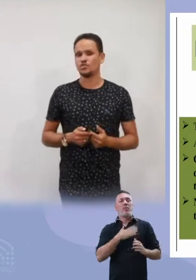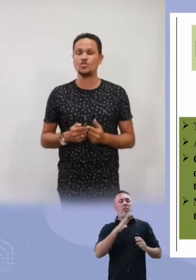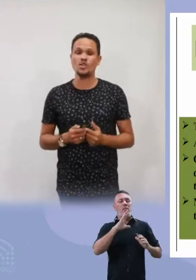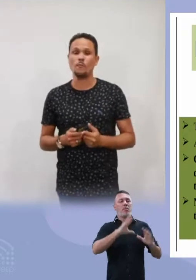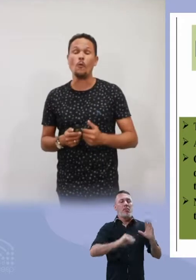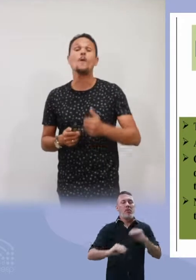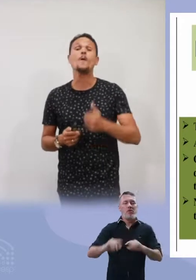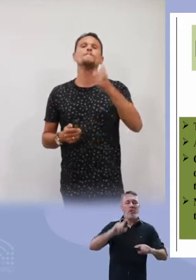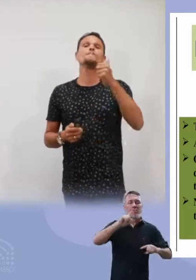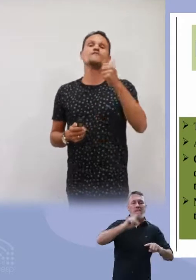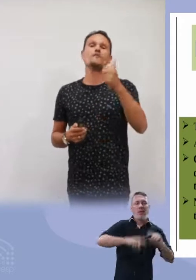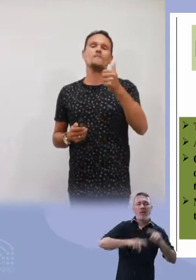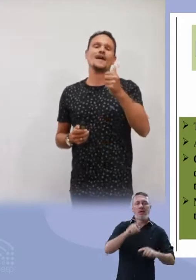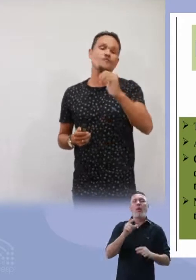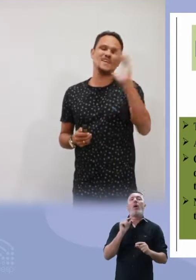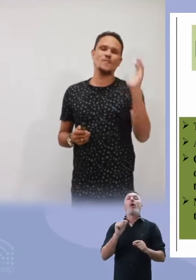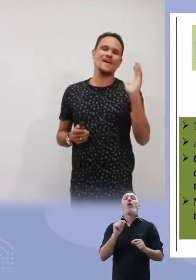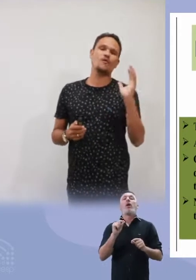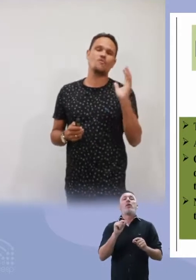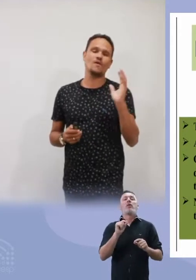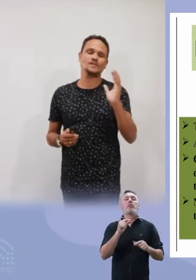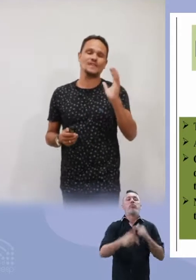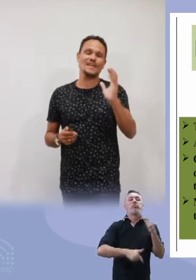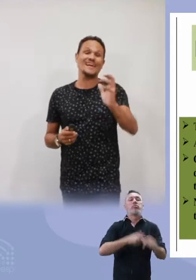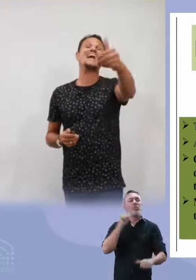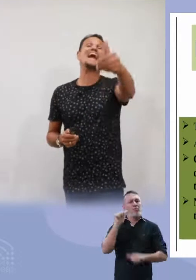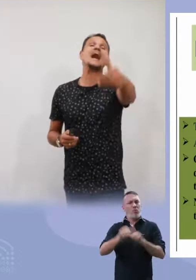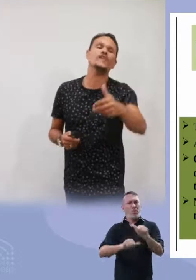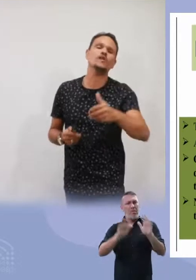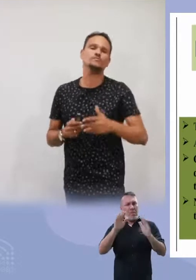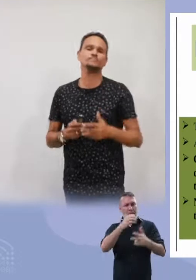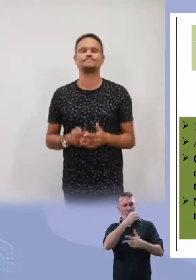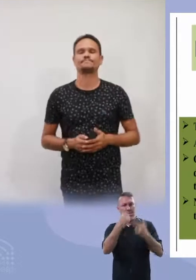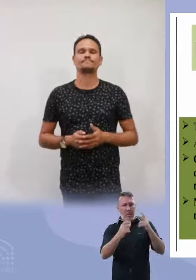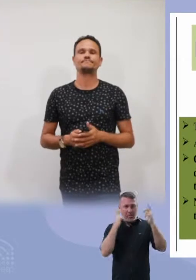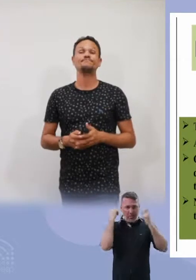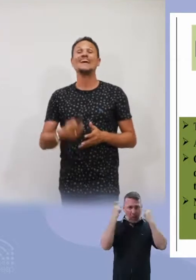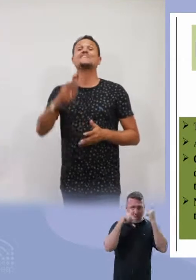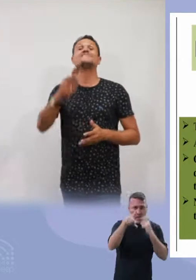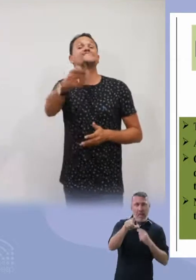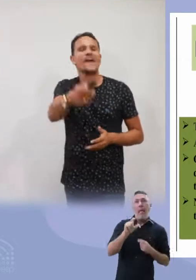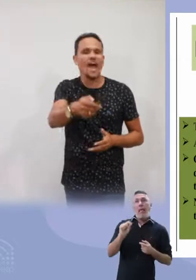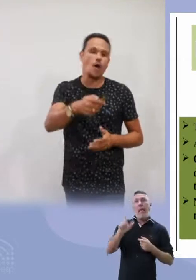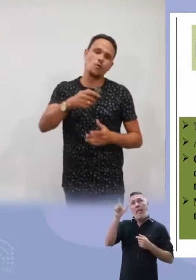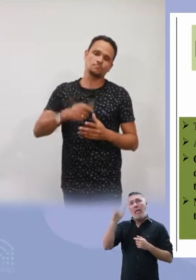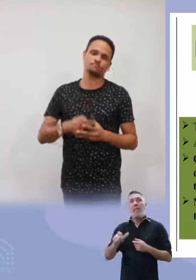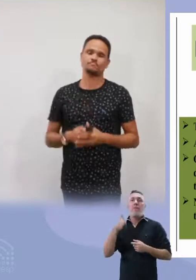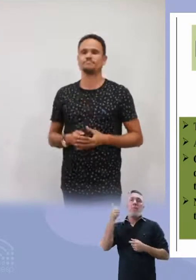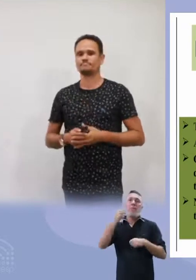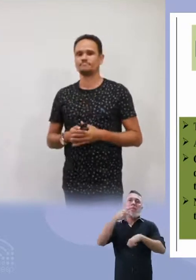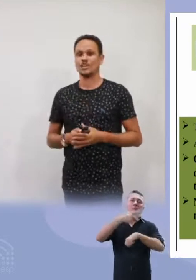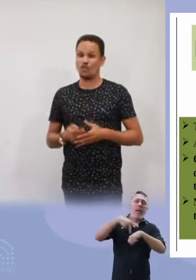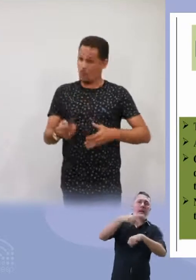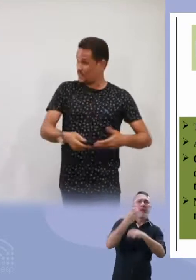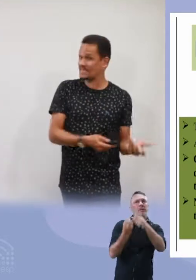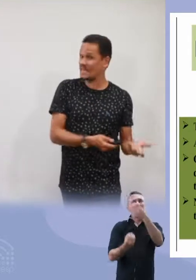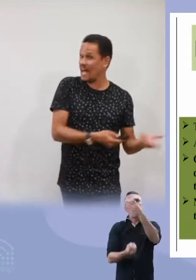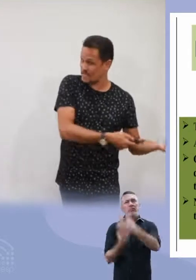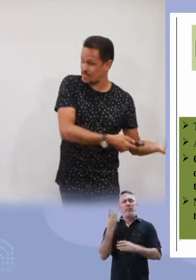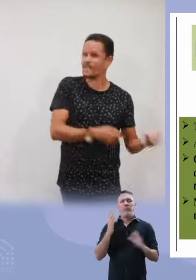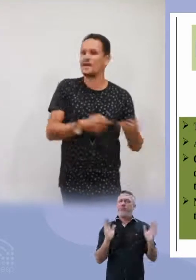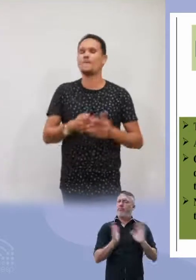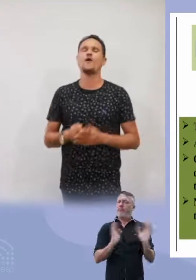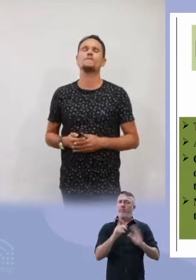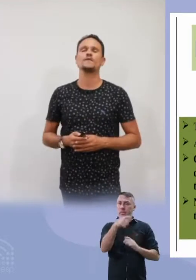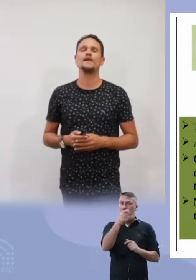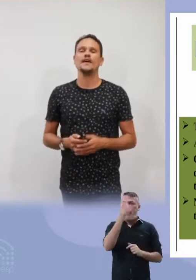básicos, do tipo, vamos enumerar alguma coisa ali. Carvão, ferro, que eu vou precisar, vocês